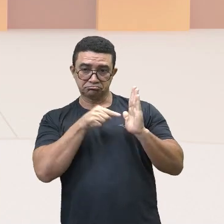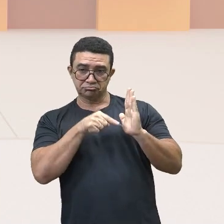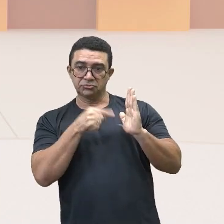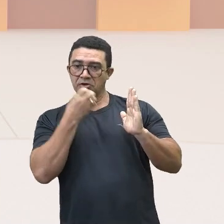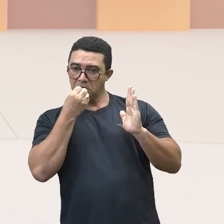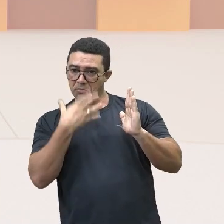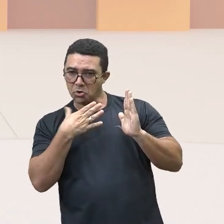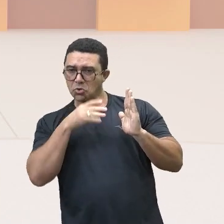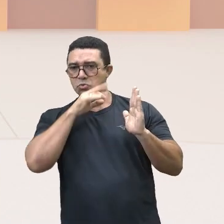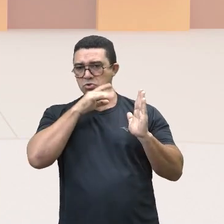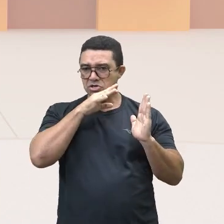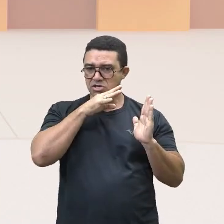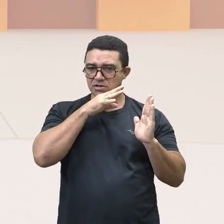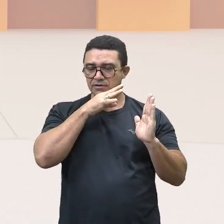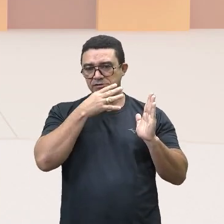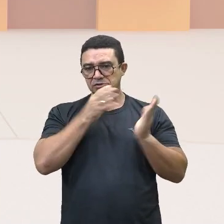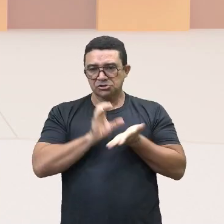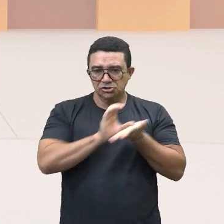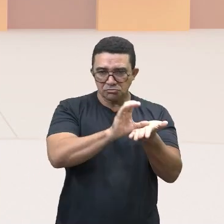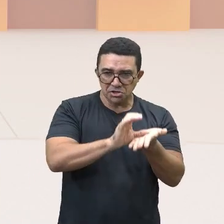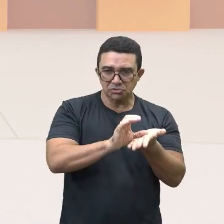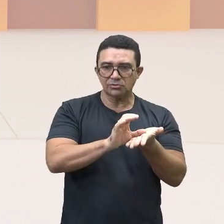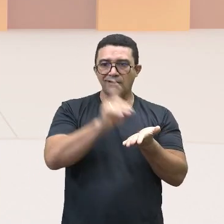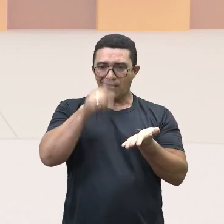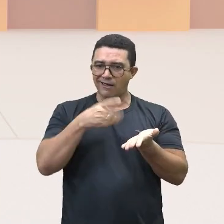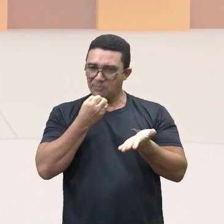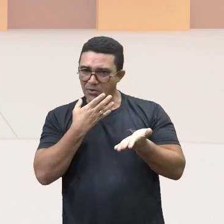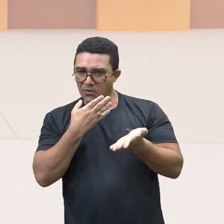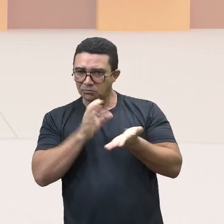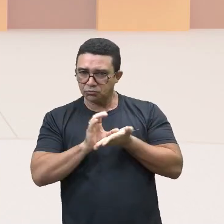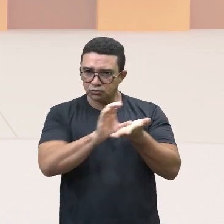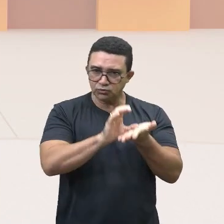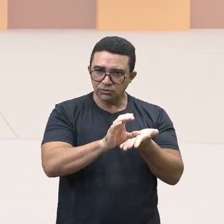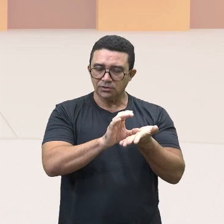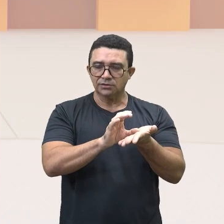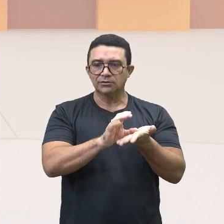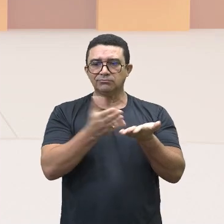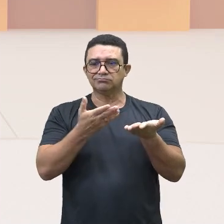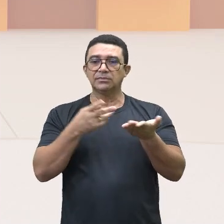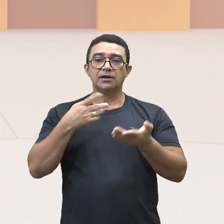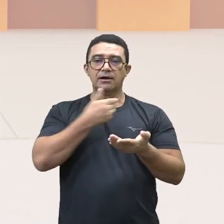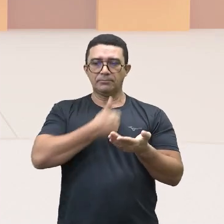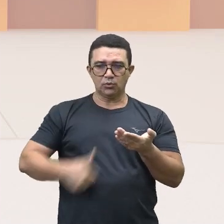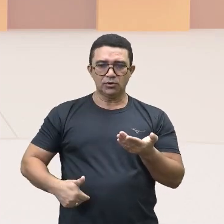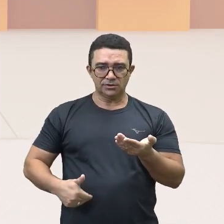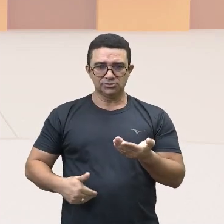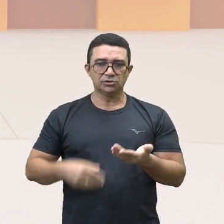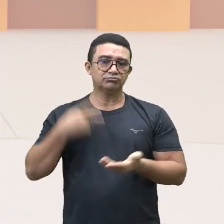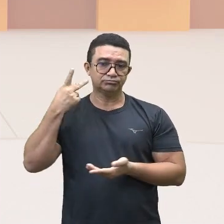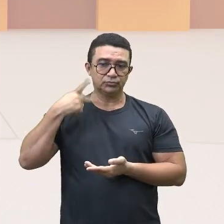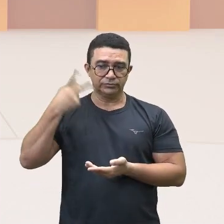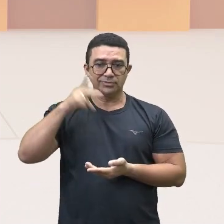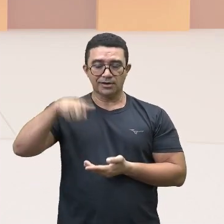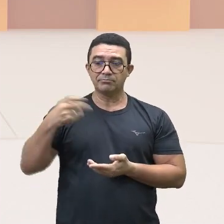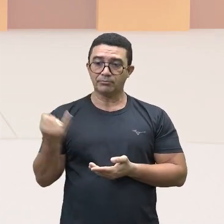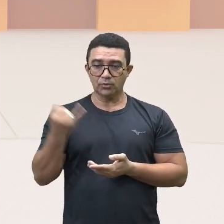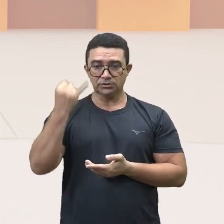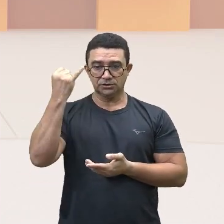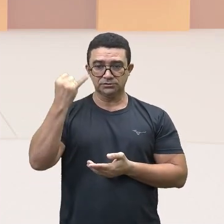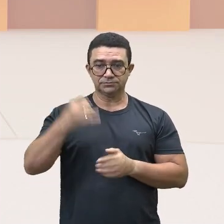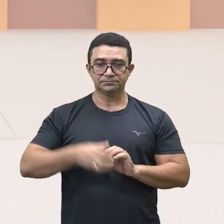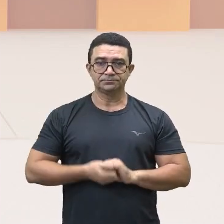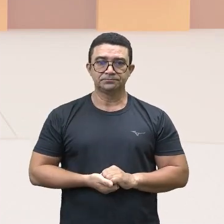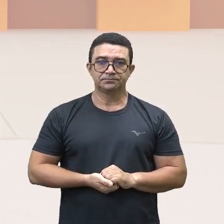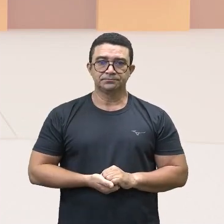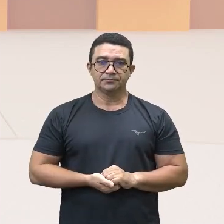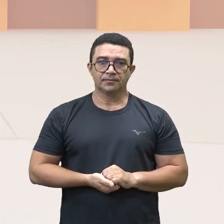dinheiro não está sendo jogado fora, né? Está tendo retorno à política? Então, tudo isso é importante dentro da política pública,